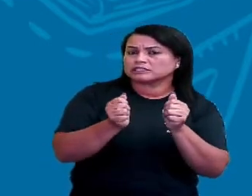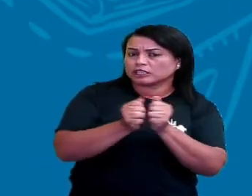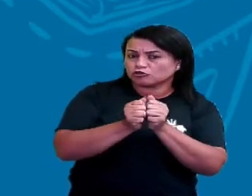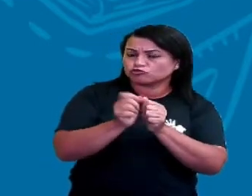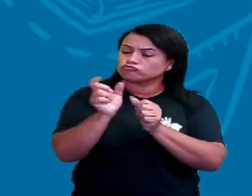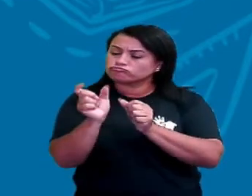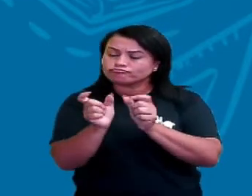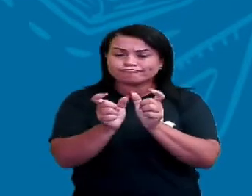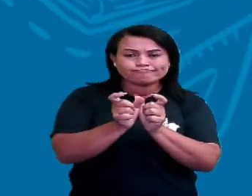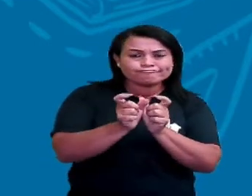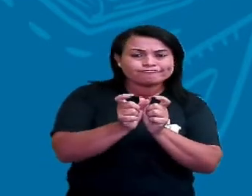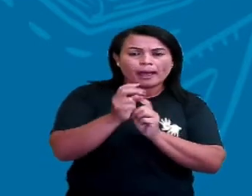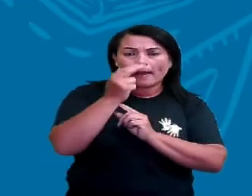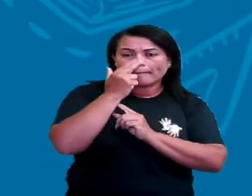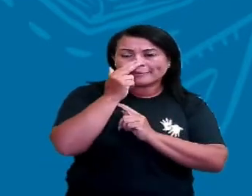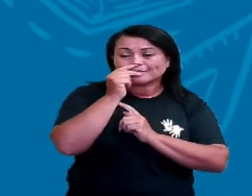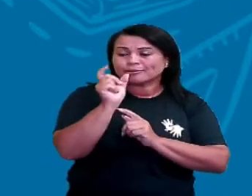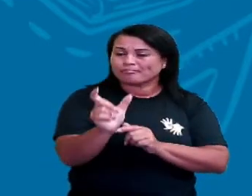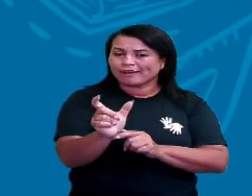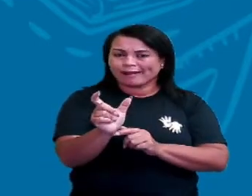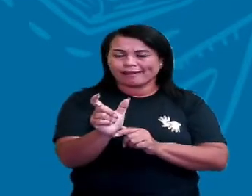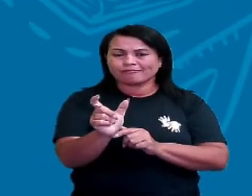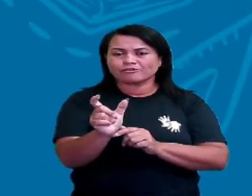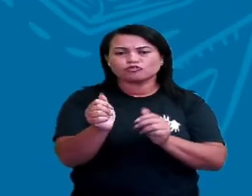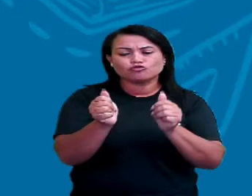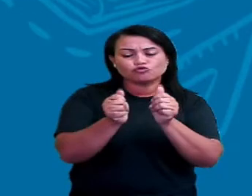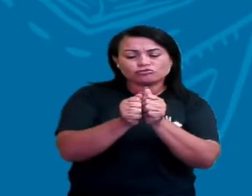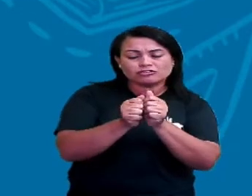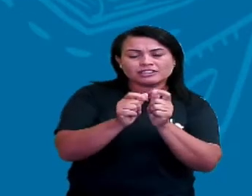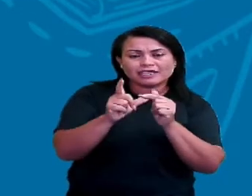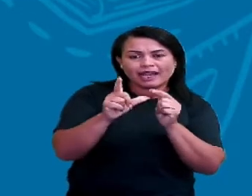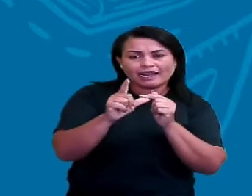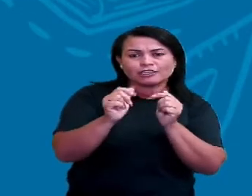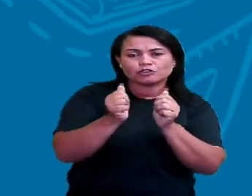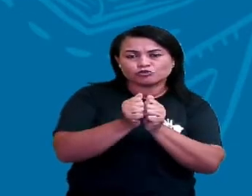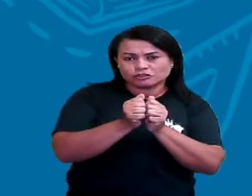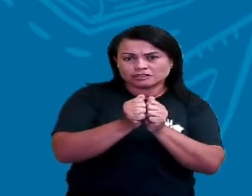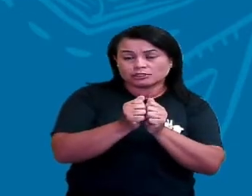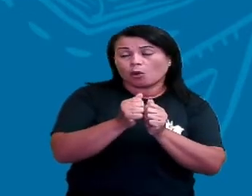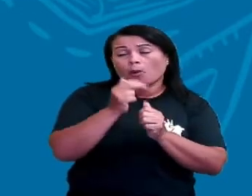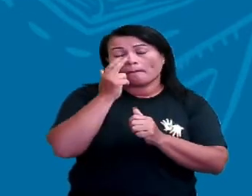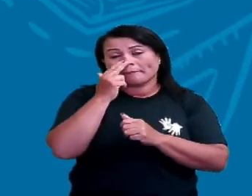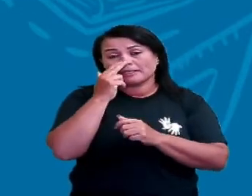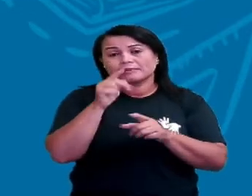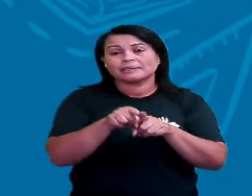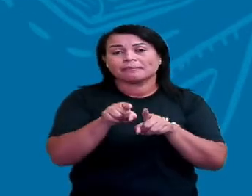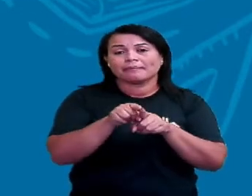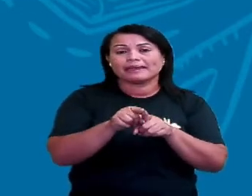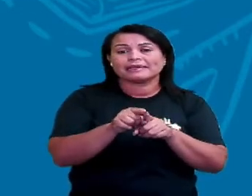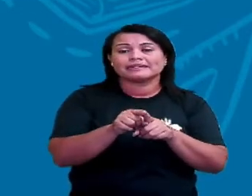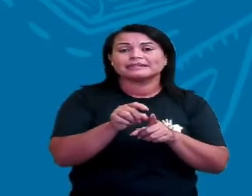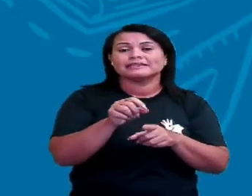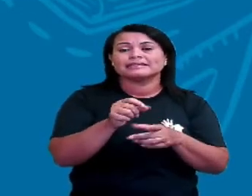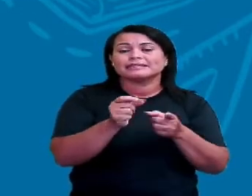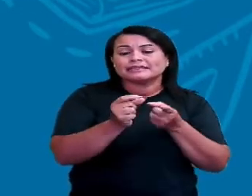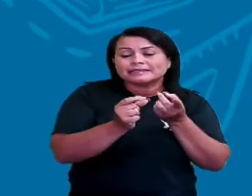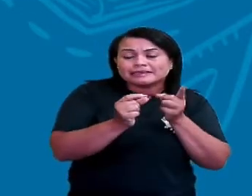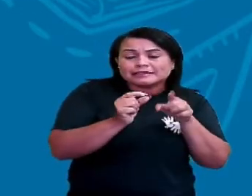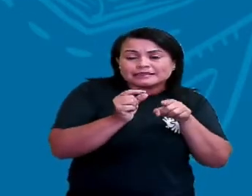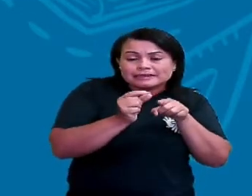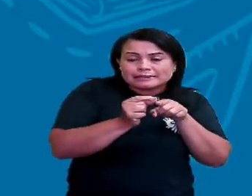juntinhas, né, numa mesma palavra ou, né, numa mesma sílaba, tá certo, crianças? Quando elas